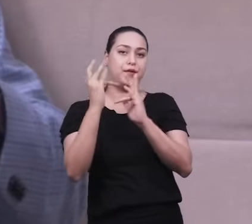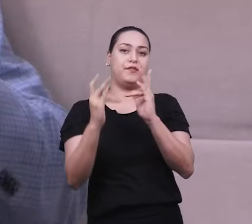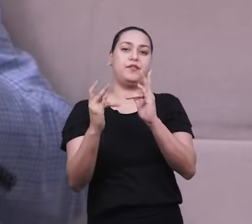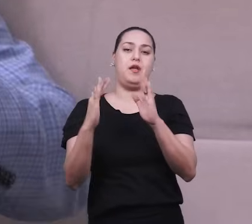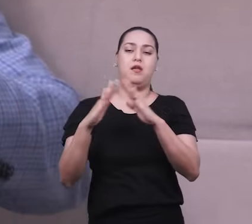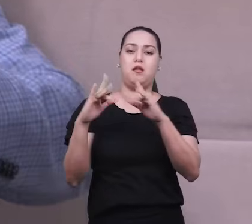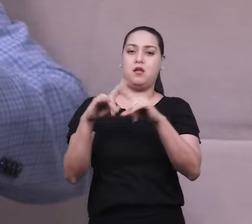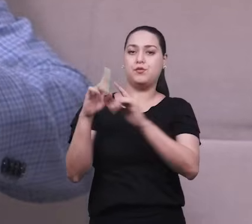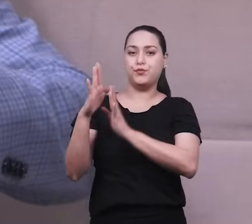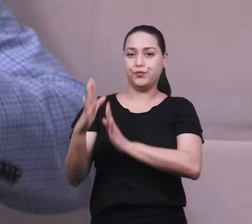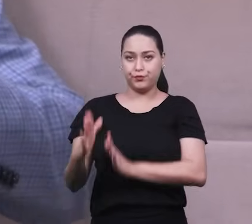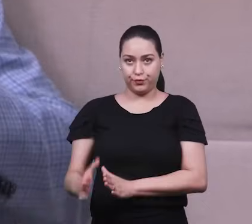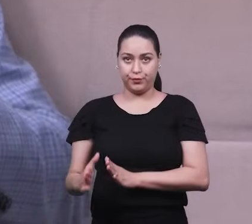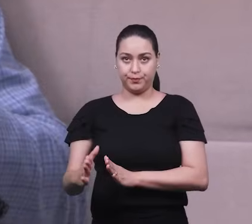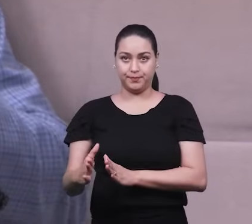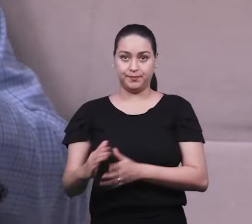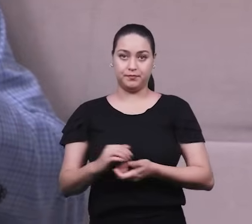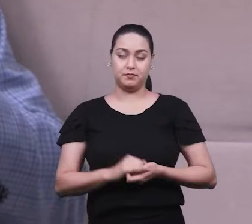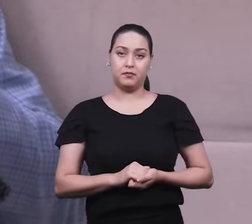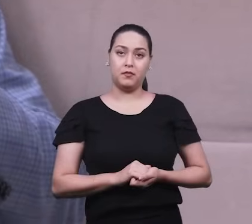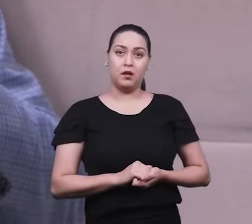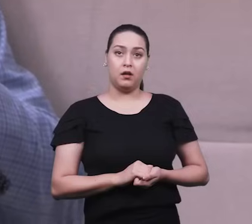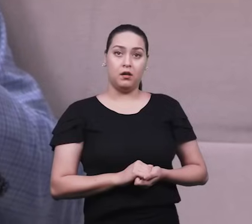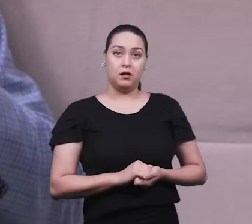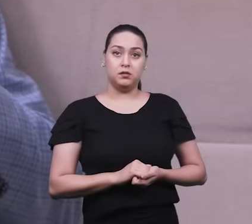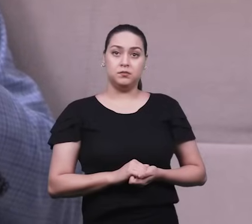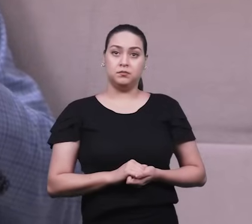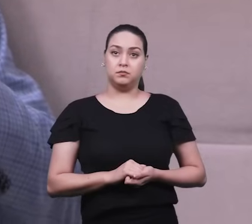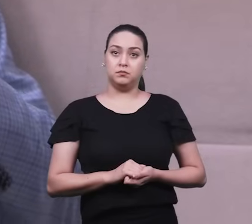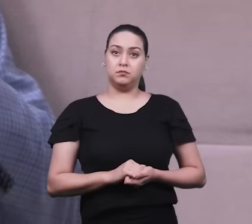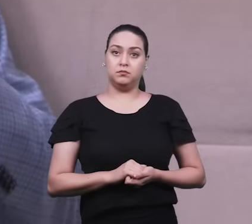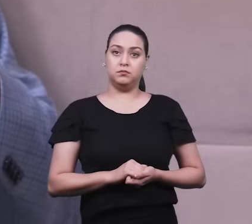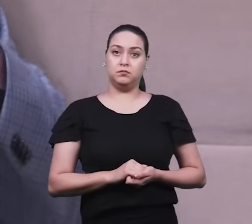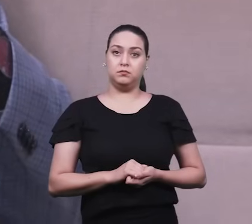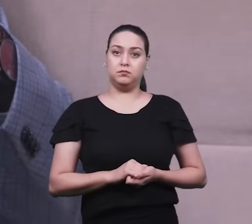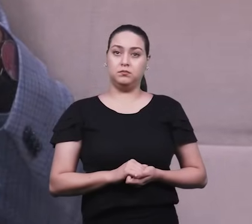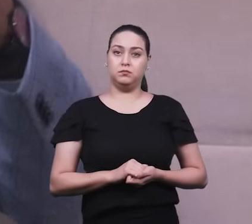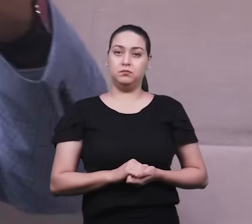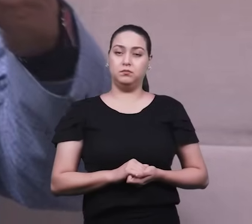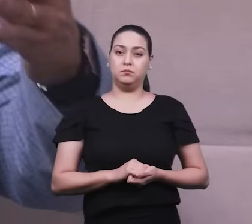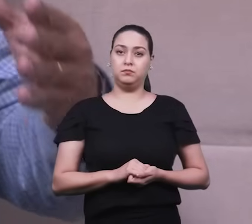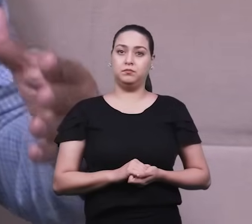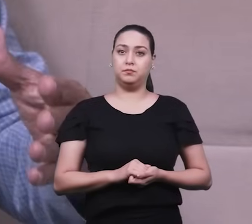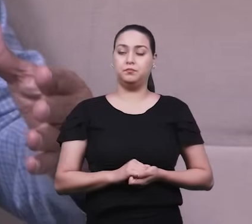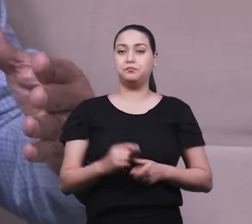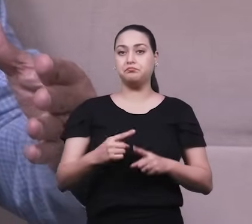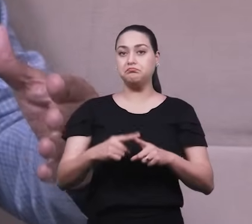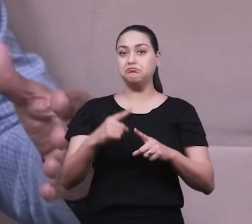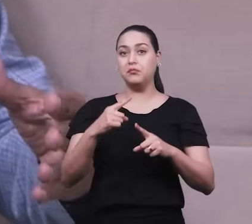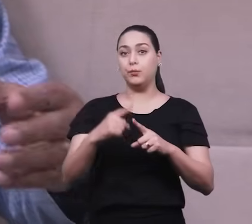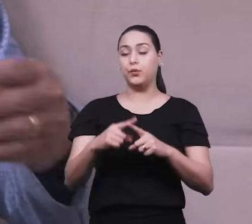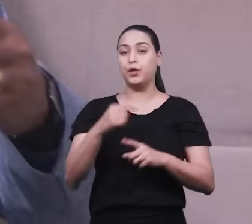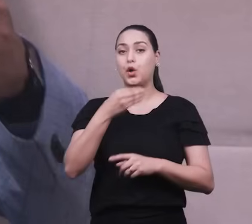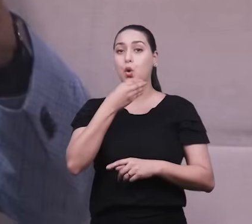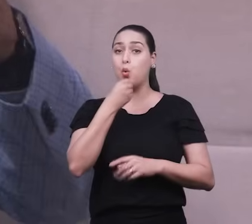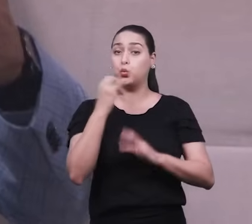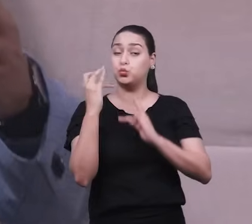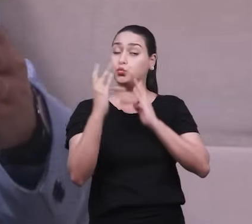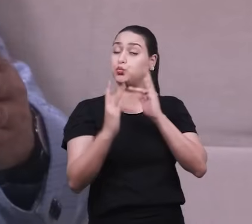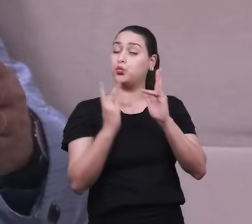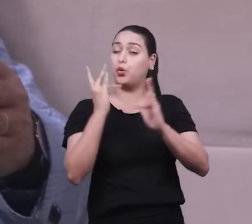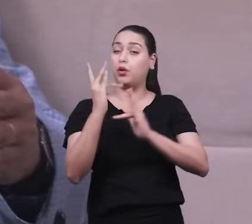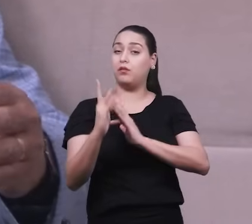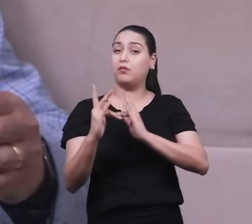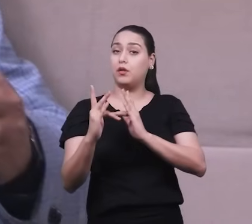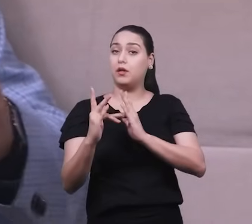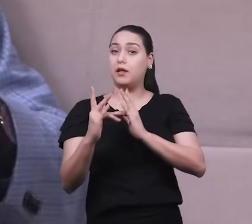Porque ele se coloca diante do projeto de salvação, né, que foi